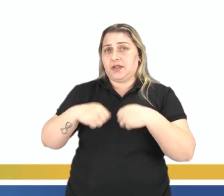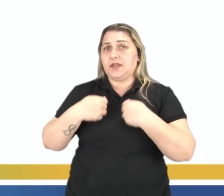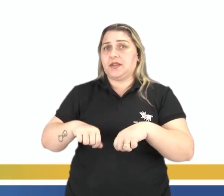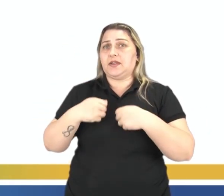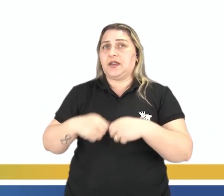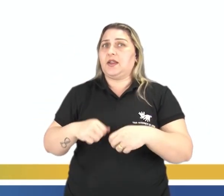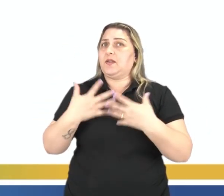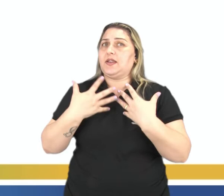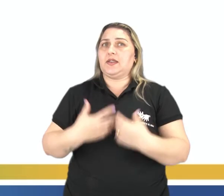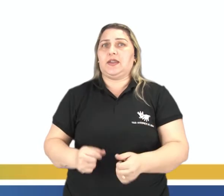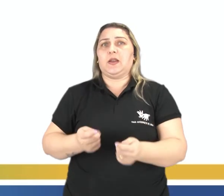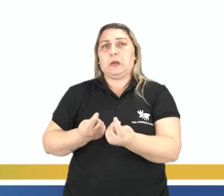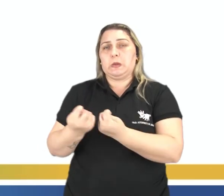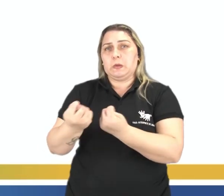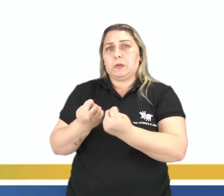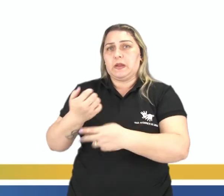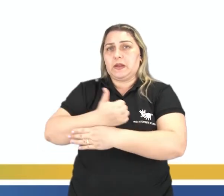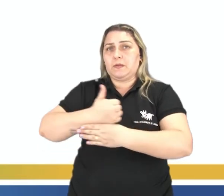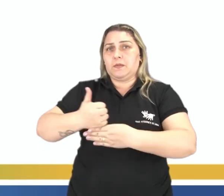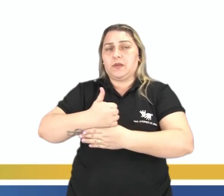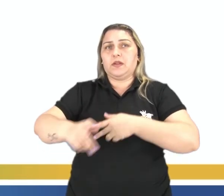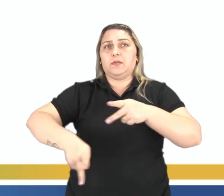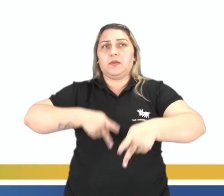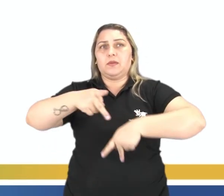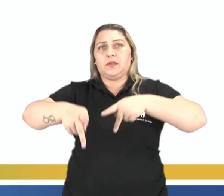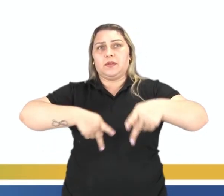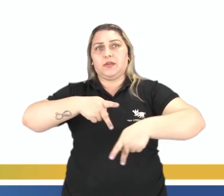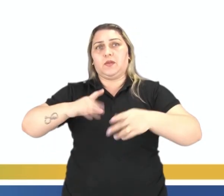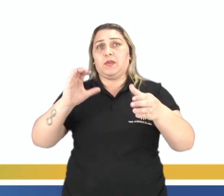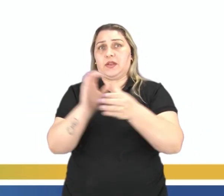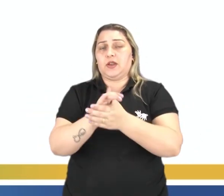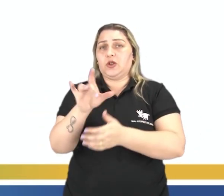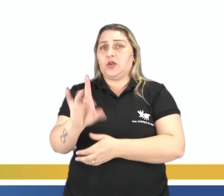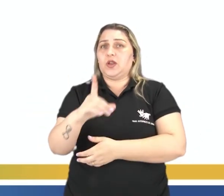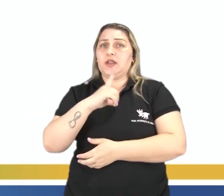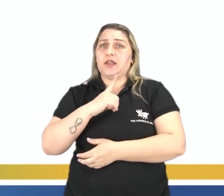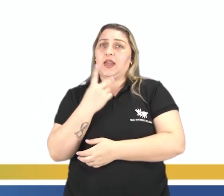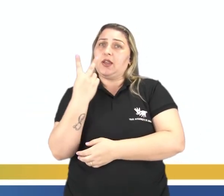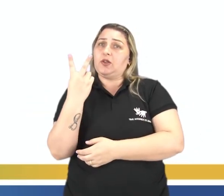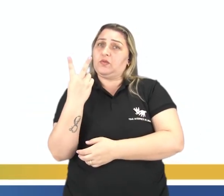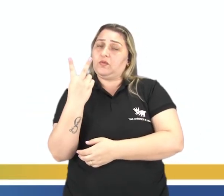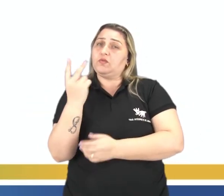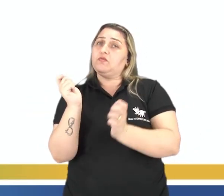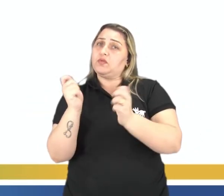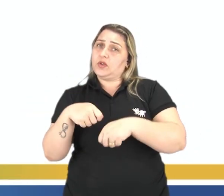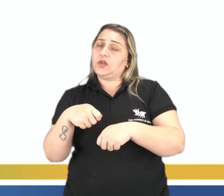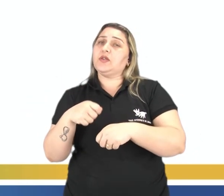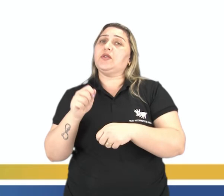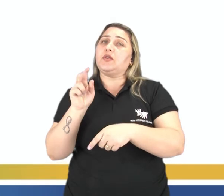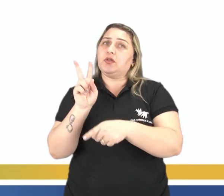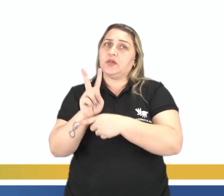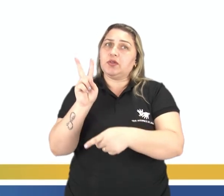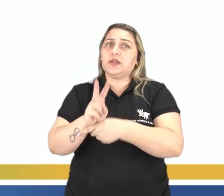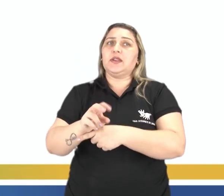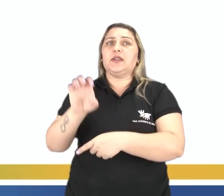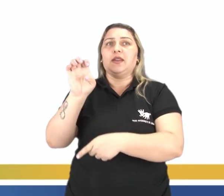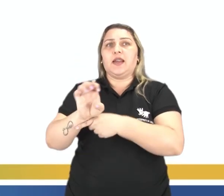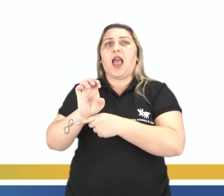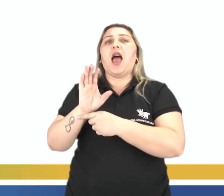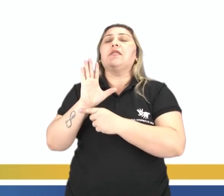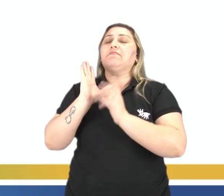necessidade de se impor um controle da moral da população, em que os casais só devam procriar se tiverem condições financeiras. E letra